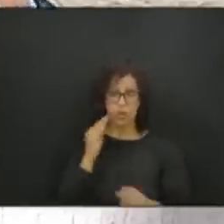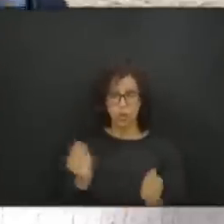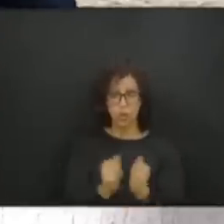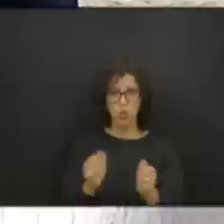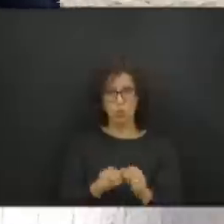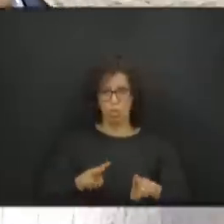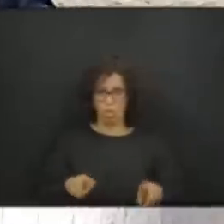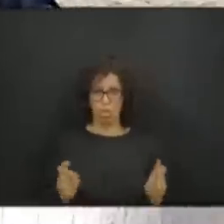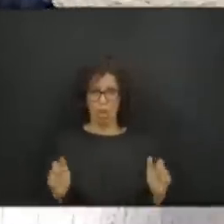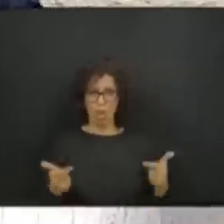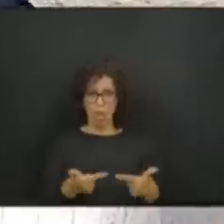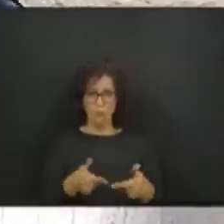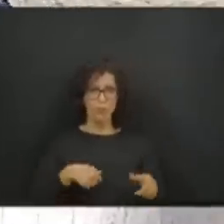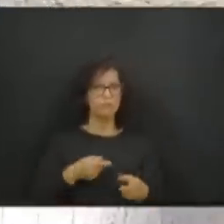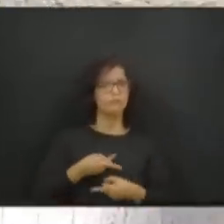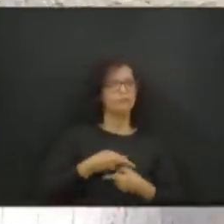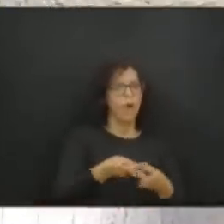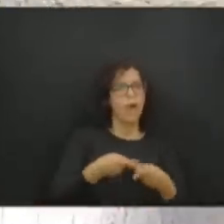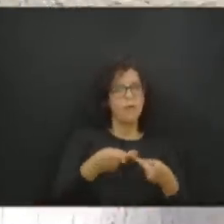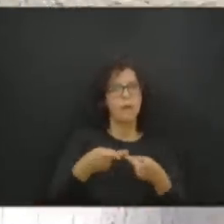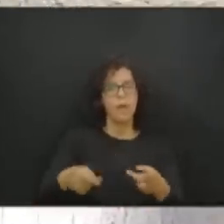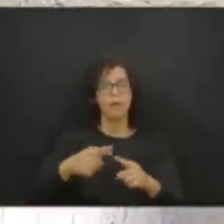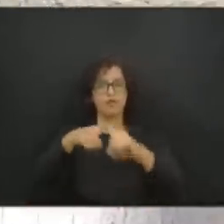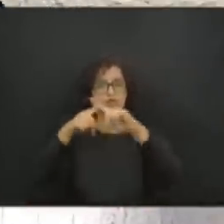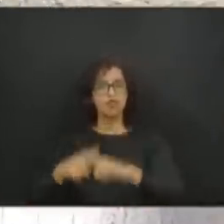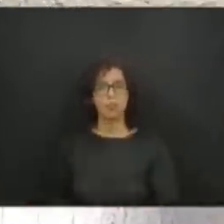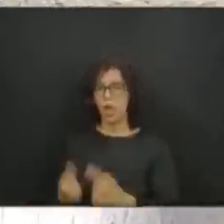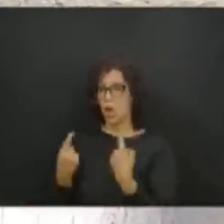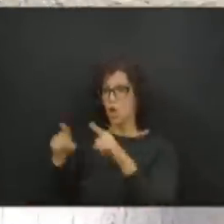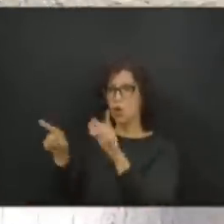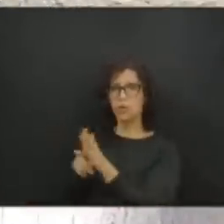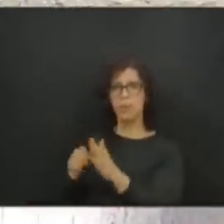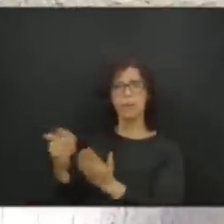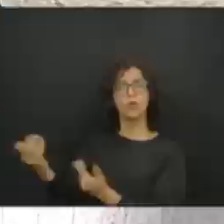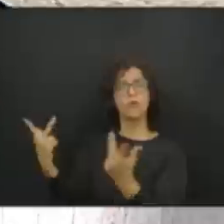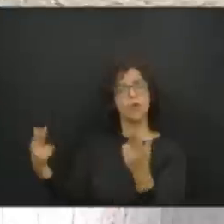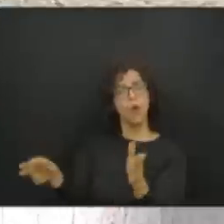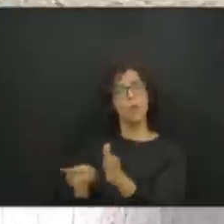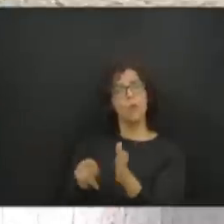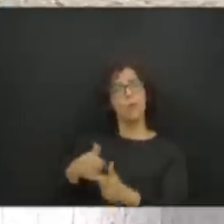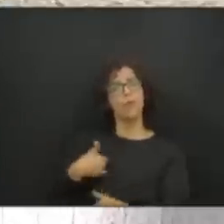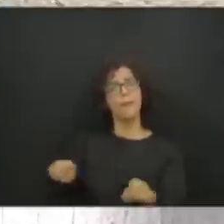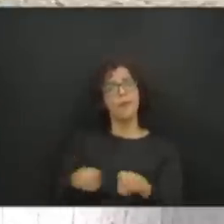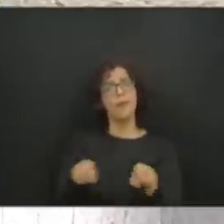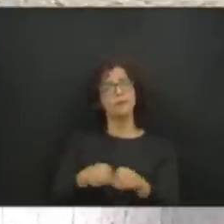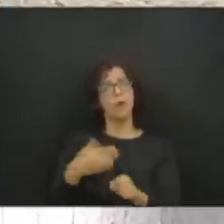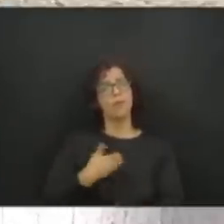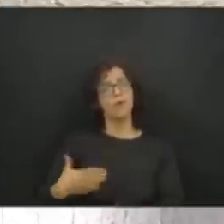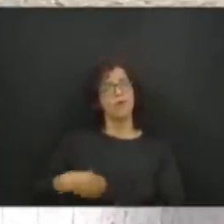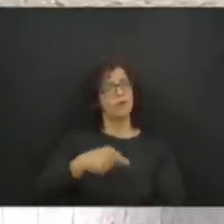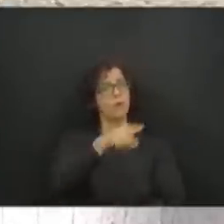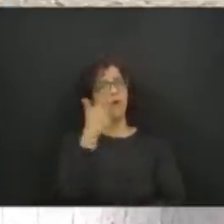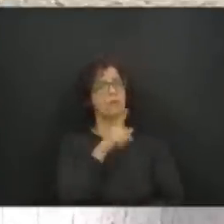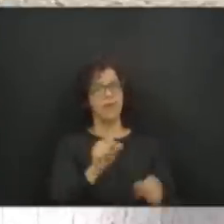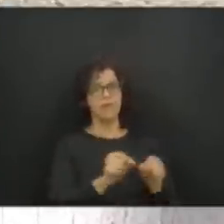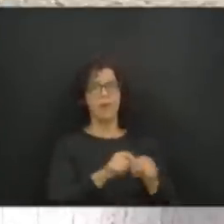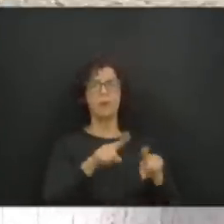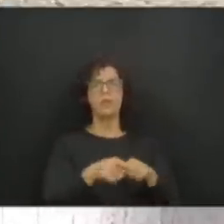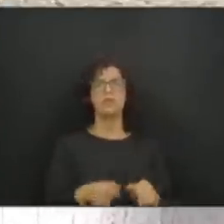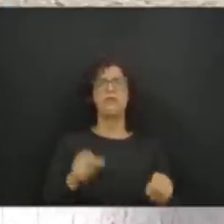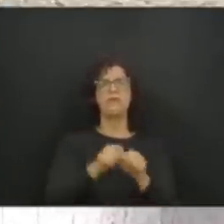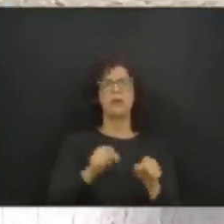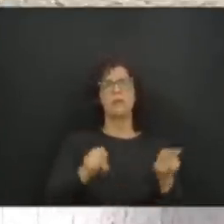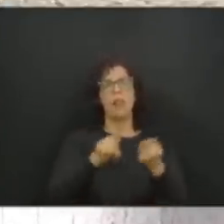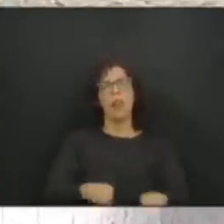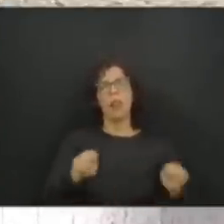sair dessa casa andar o Paraná e disputar elas são quatro motos jovem que é isso que você né você não consegue fazer e fica